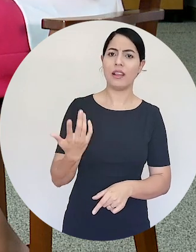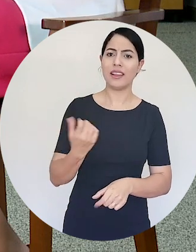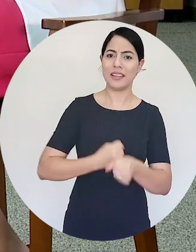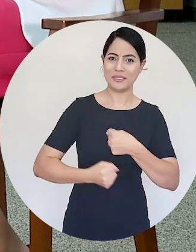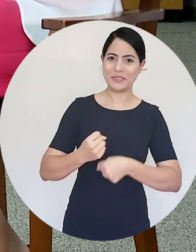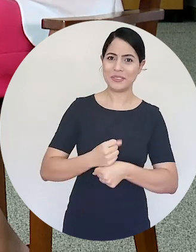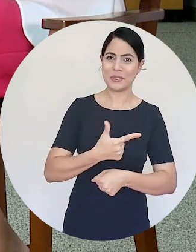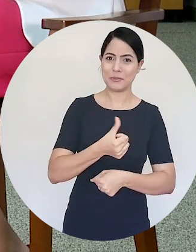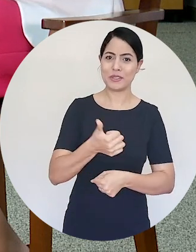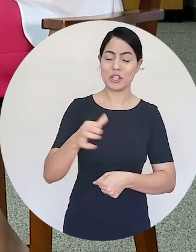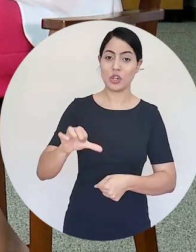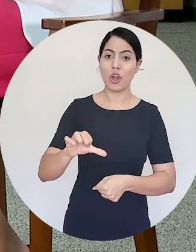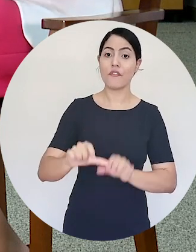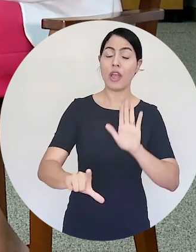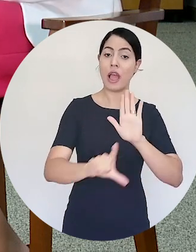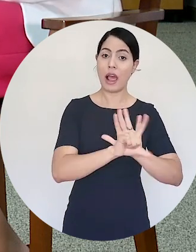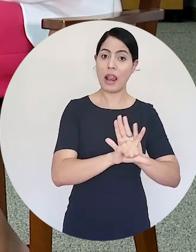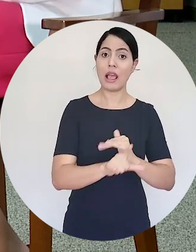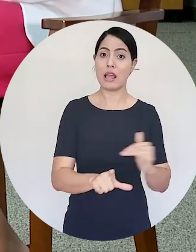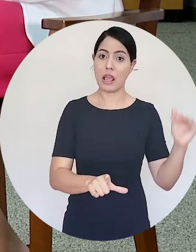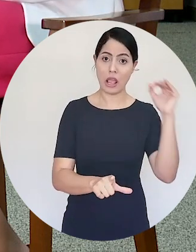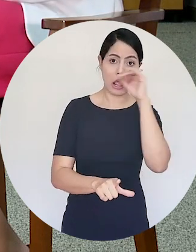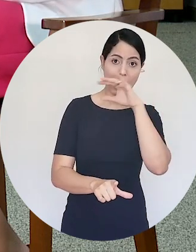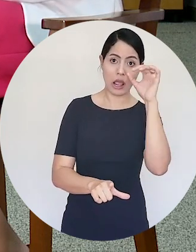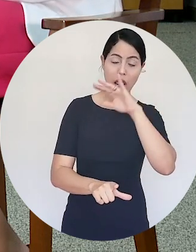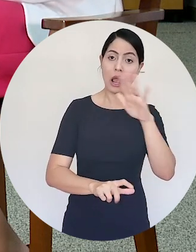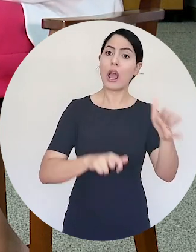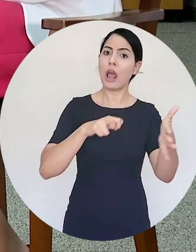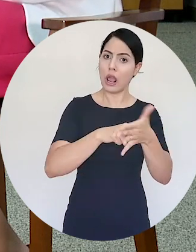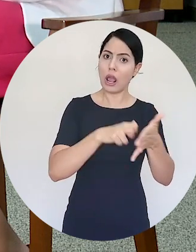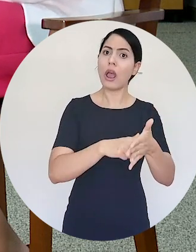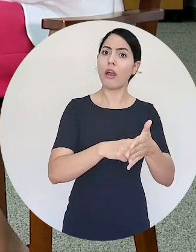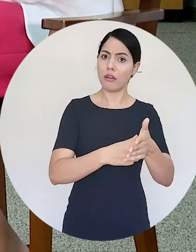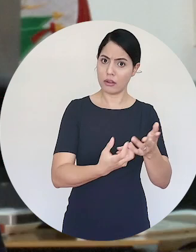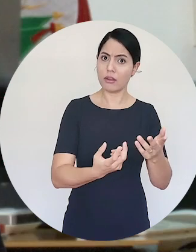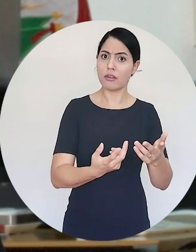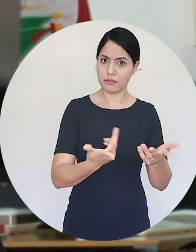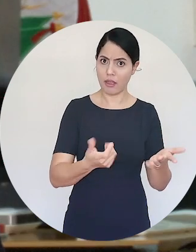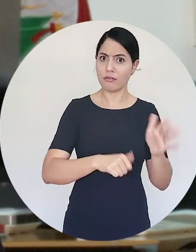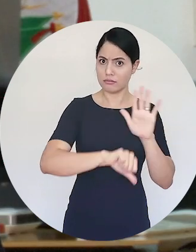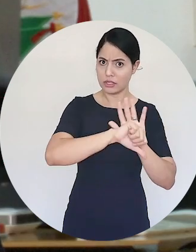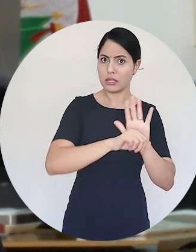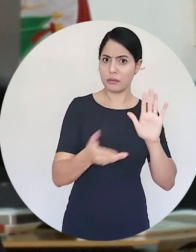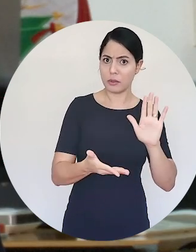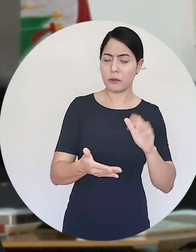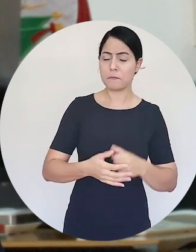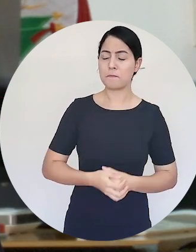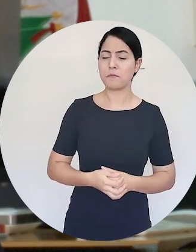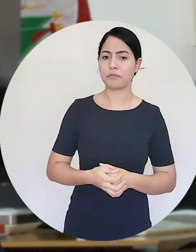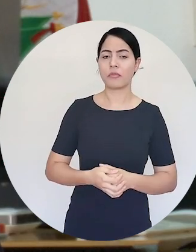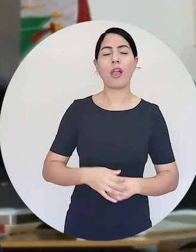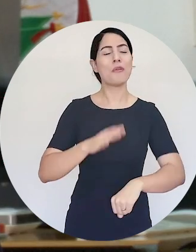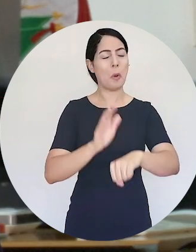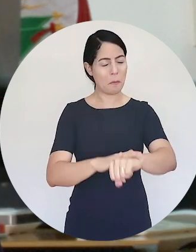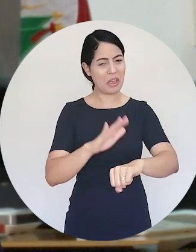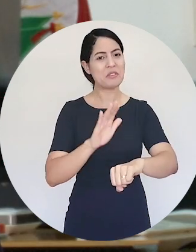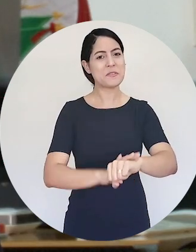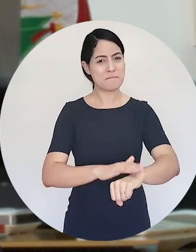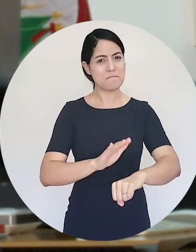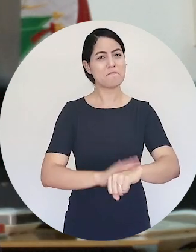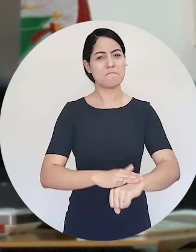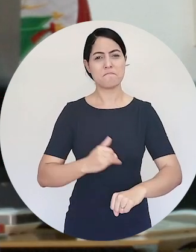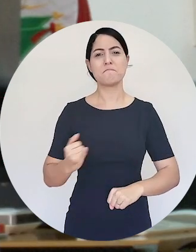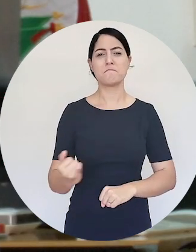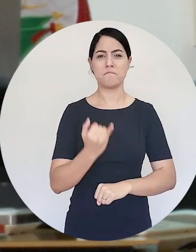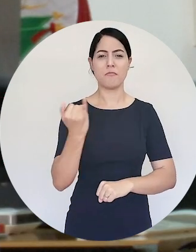lei que criminaliza a violação das prerrogativas da advocacia. Ela se encaixa neste caso? Eu acho que este talvez seja o